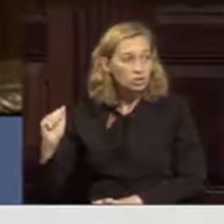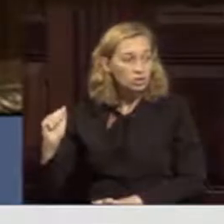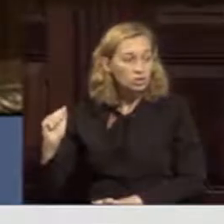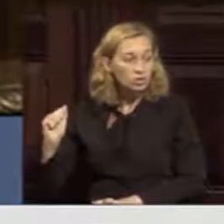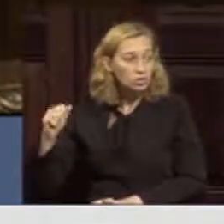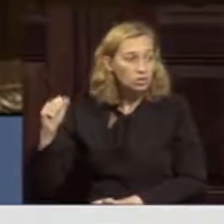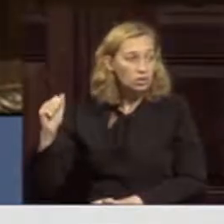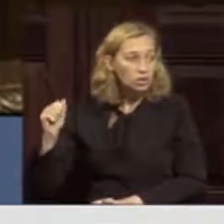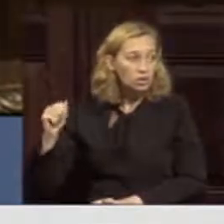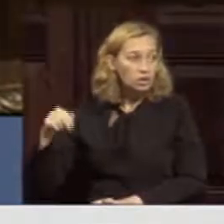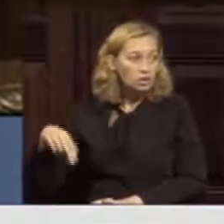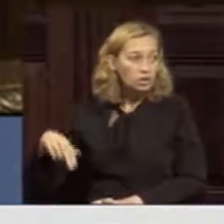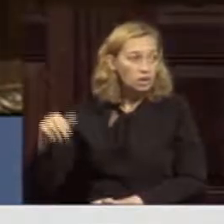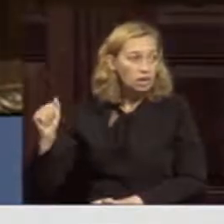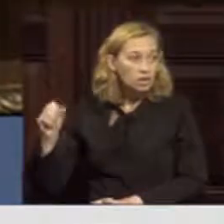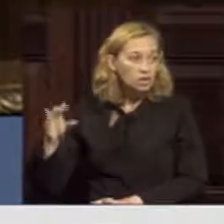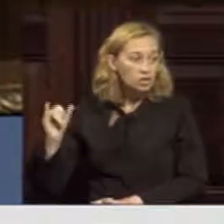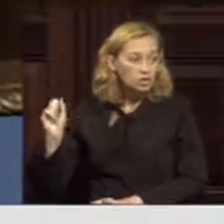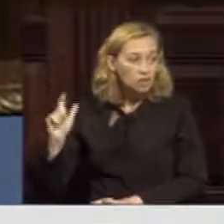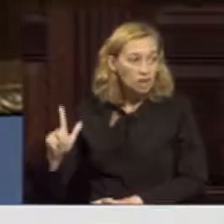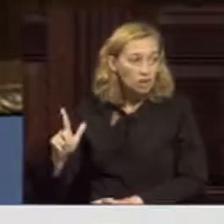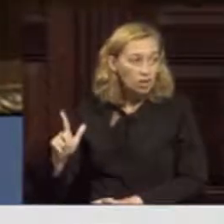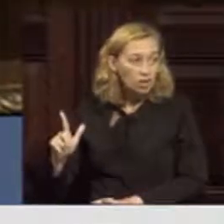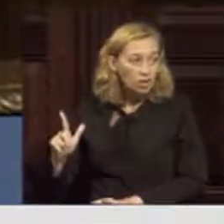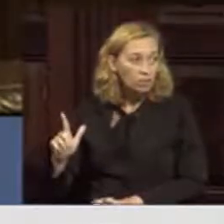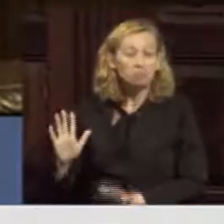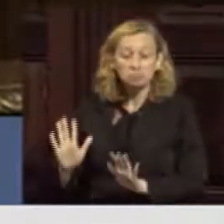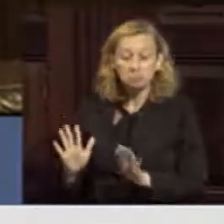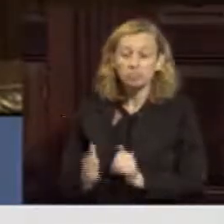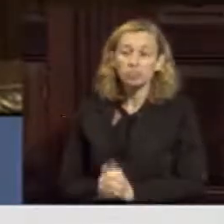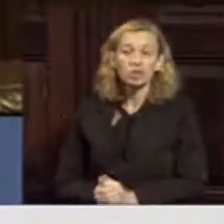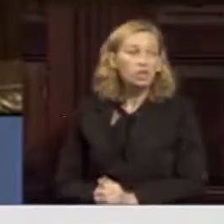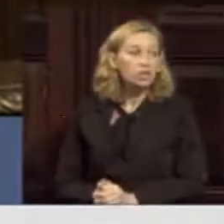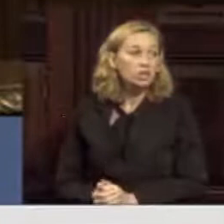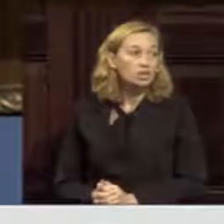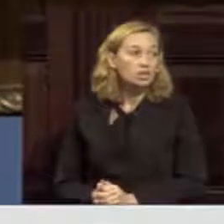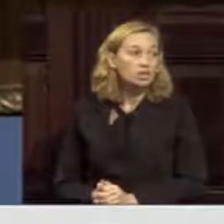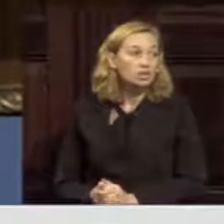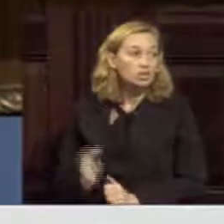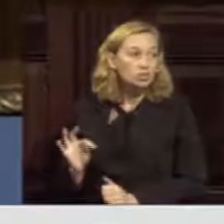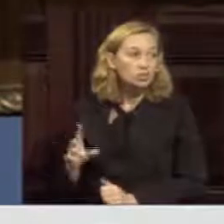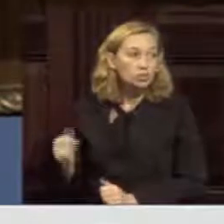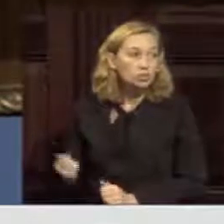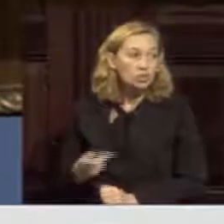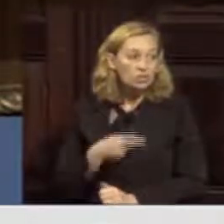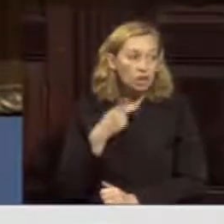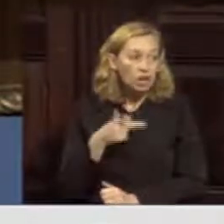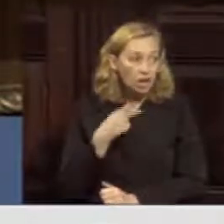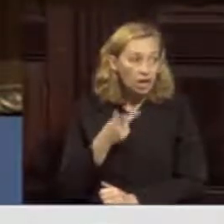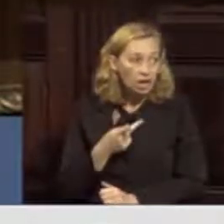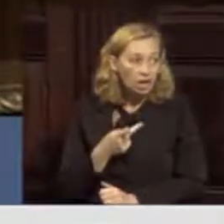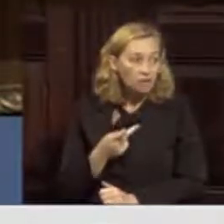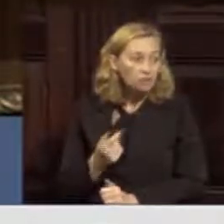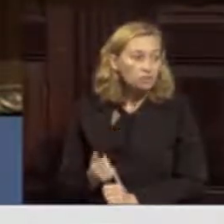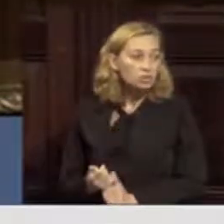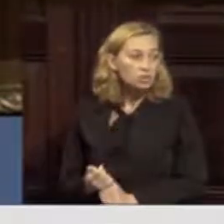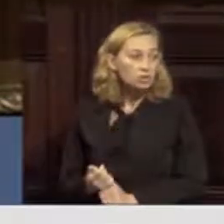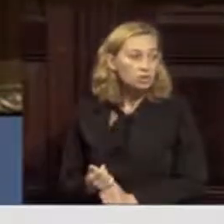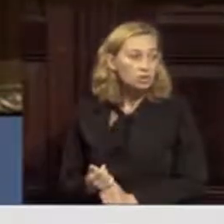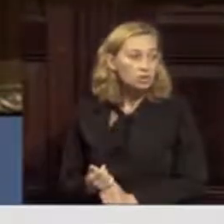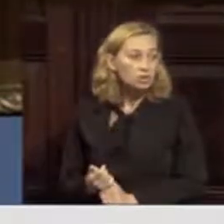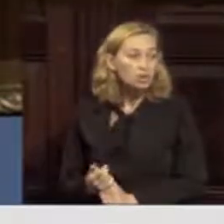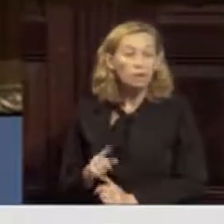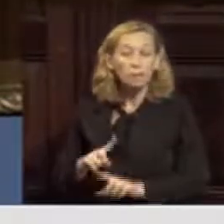mas particularmente as suas cláusulas pétreas, e as cláusulas pétreas dizem respeito não apenas,